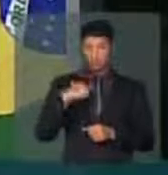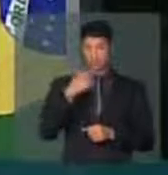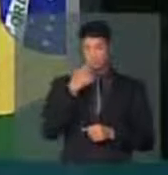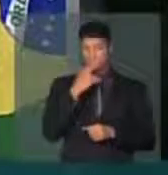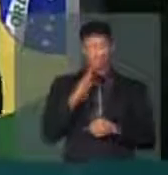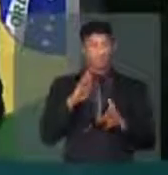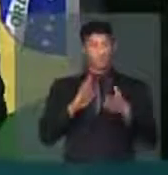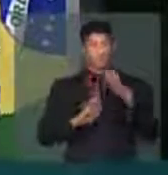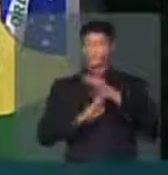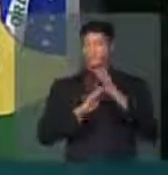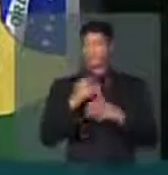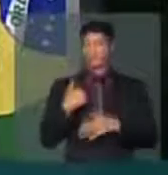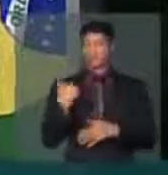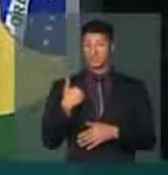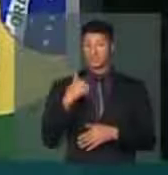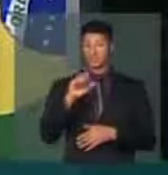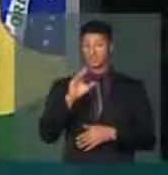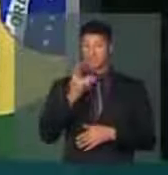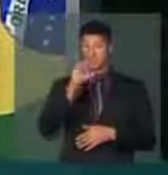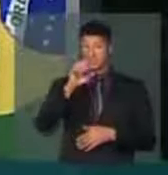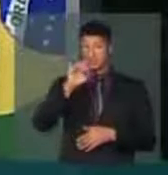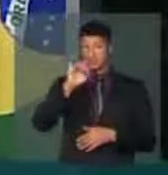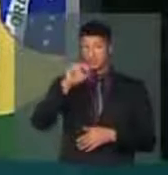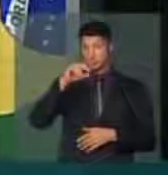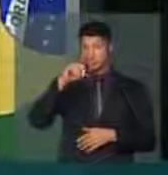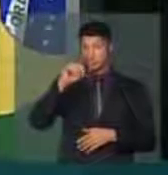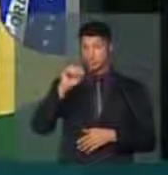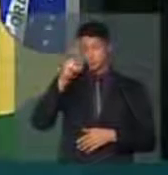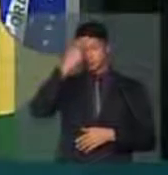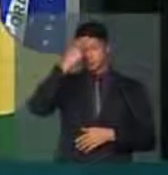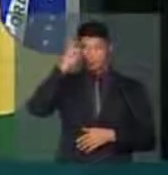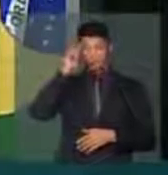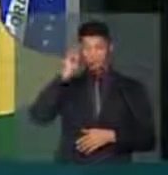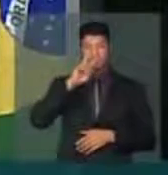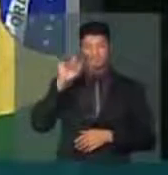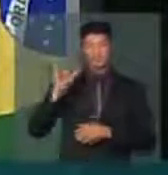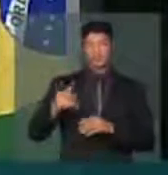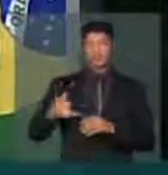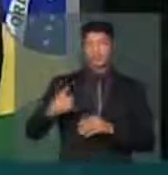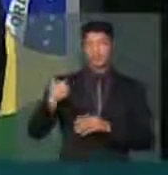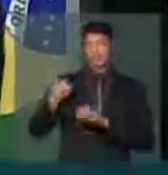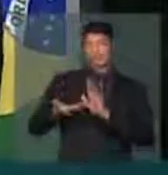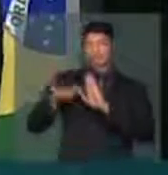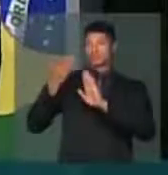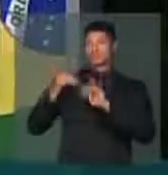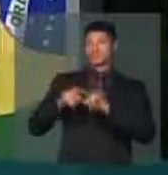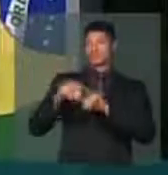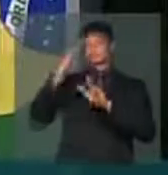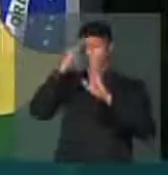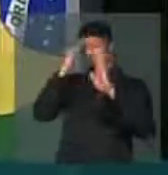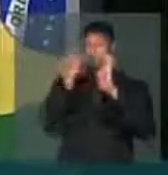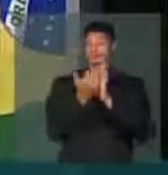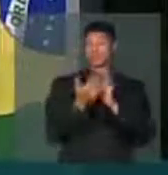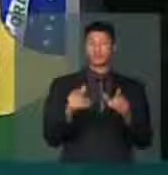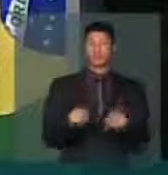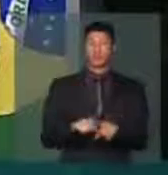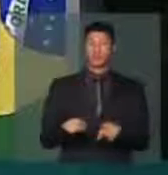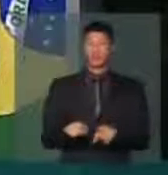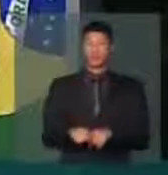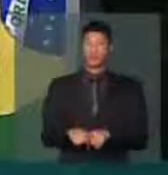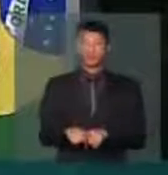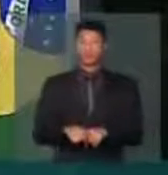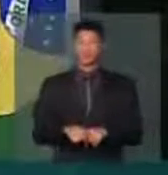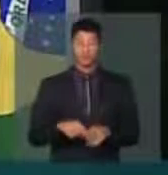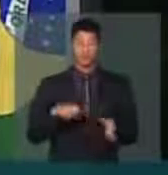não limitaria a idade. Crime hediondo, aí a pessoa seria emancipada e cumpriria. E também